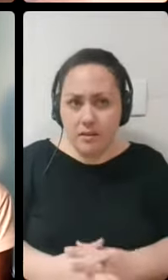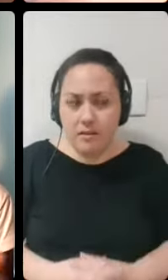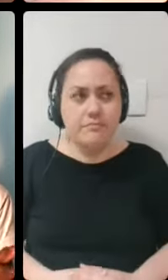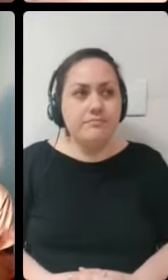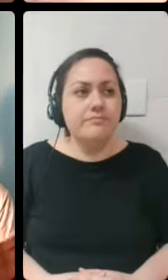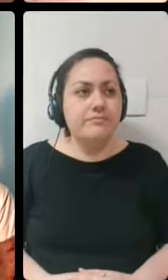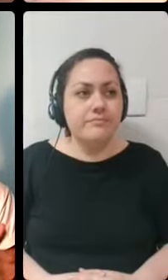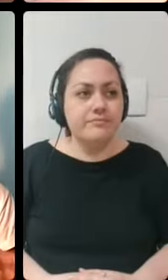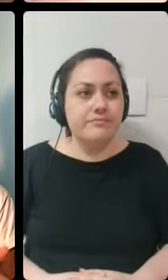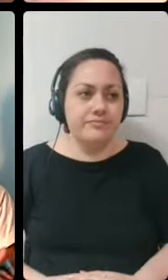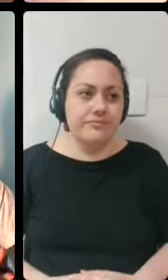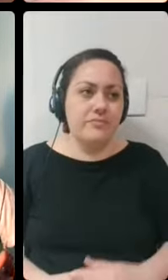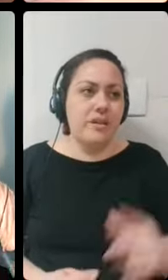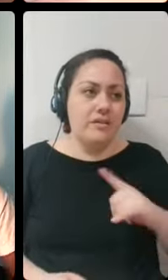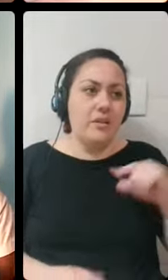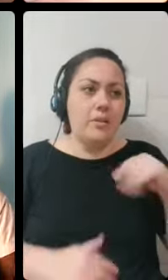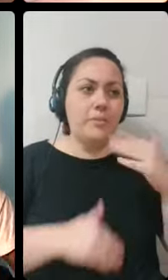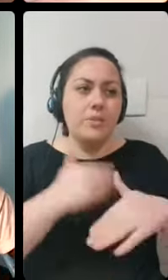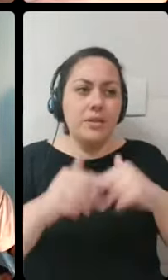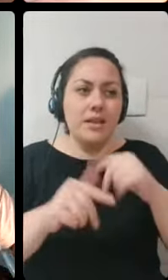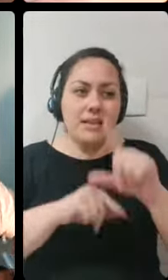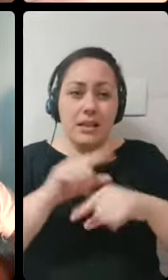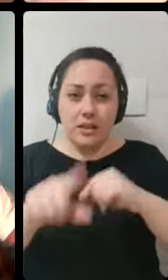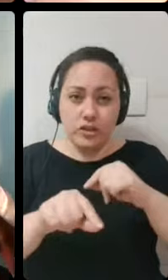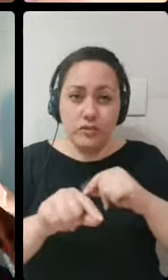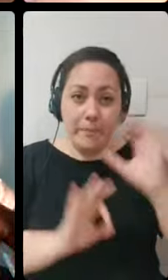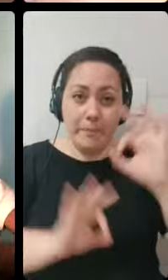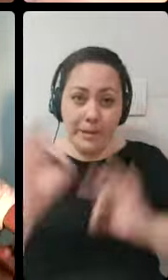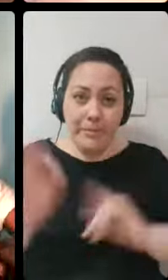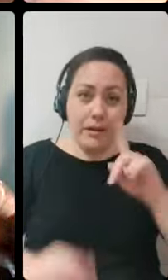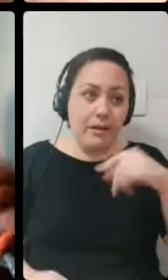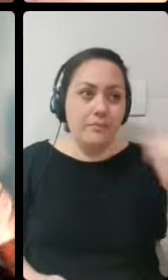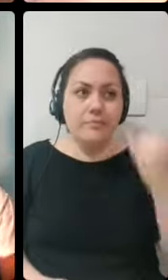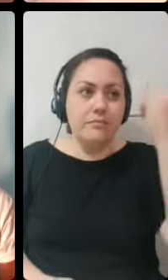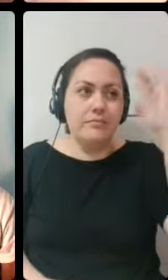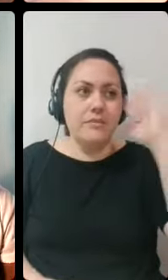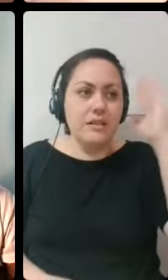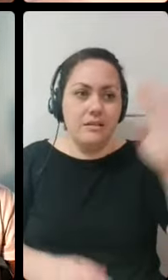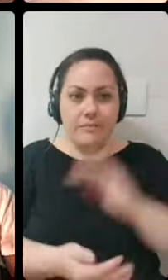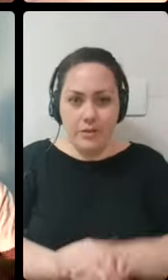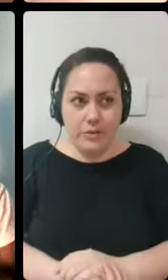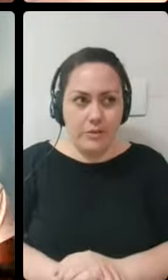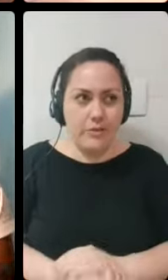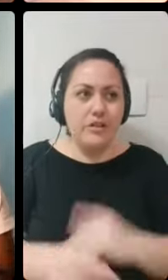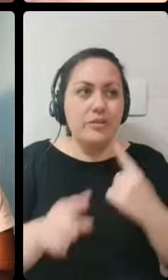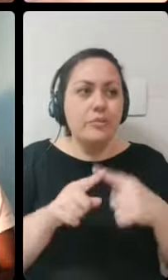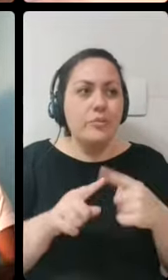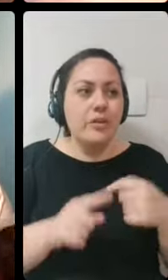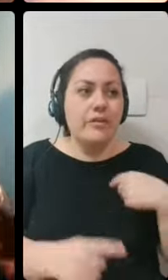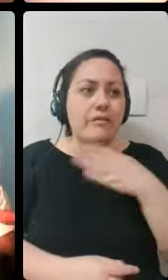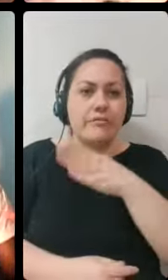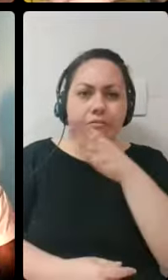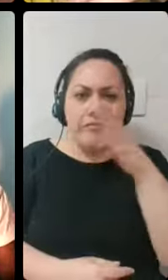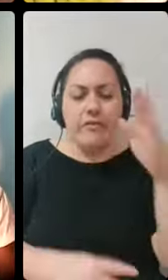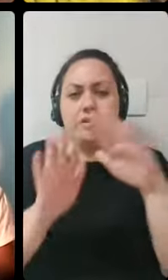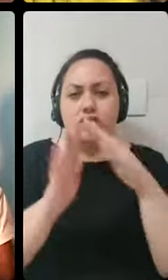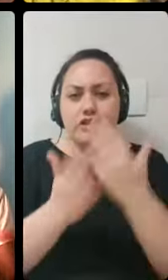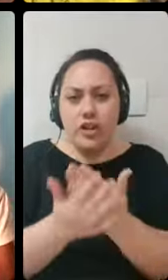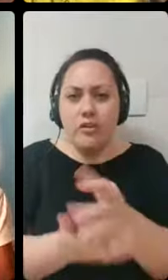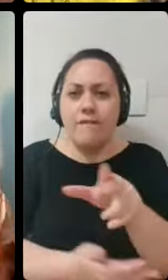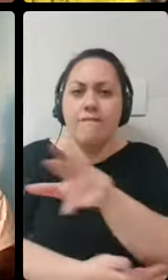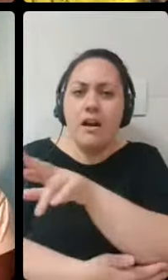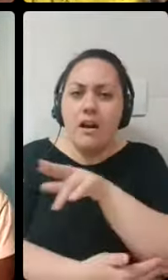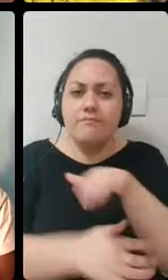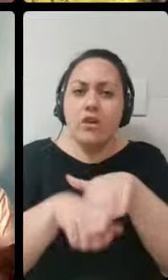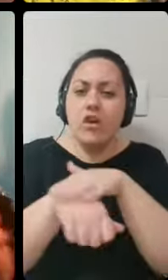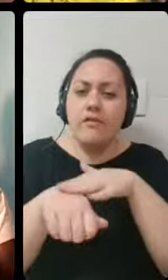a preparação é essencial, porque daí a gente vai em várias escolas, conversa com vários públicos, né? Então,